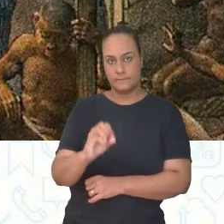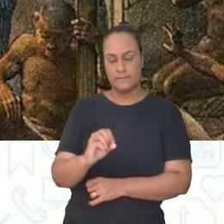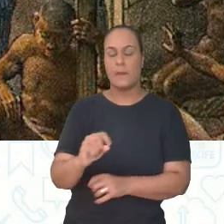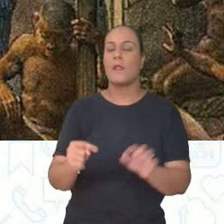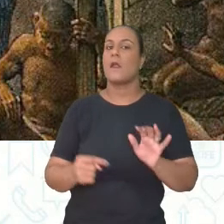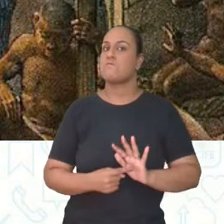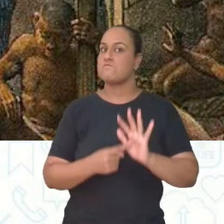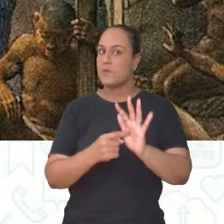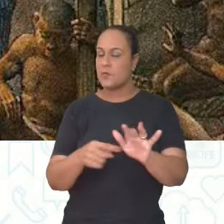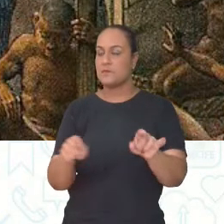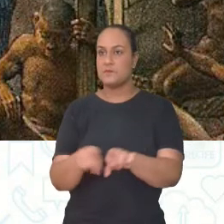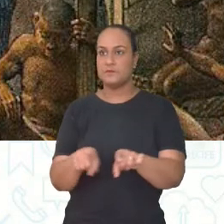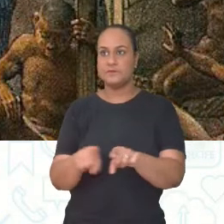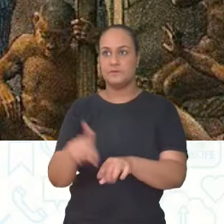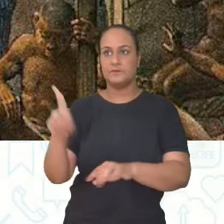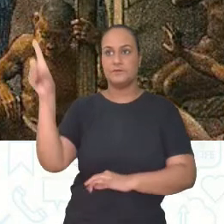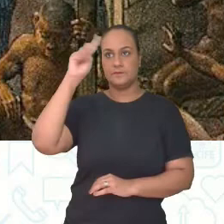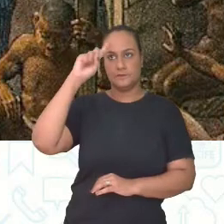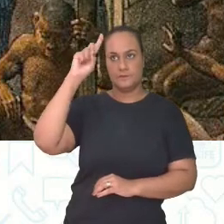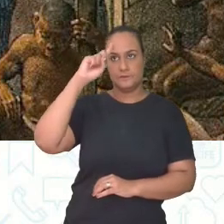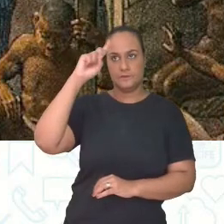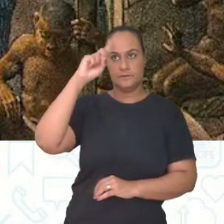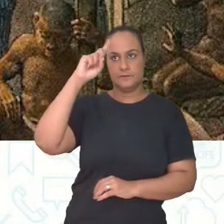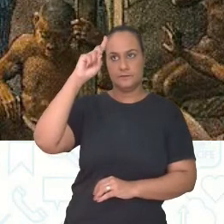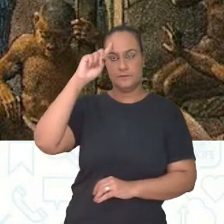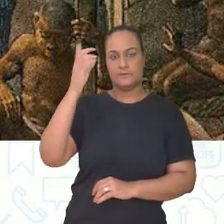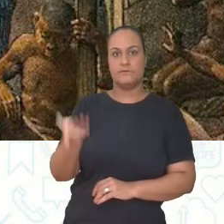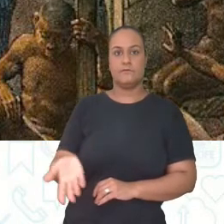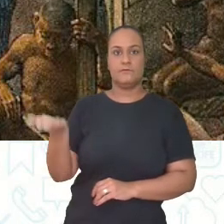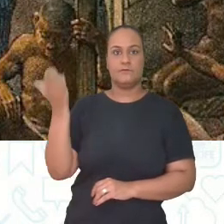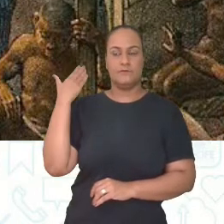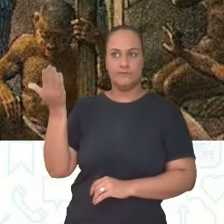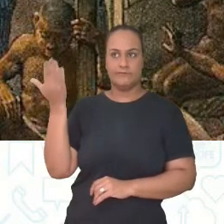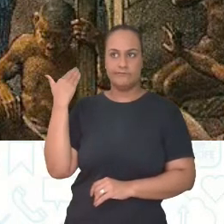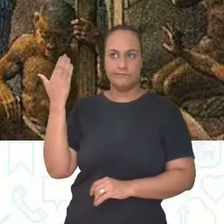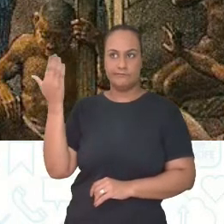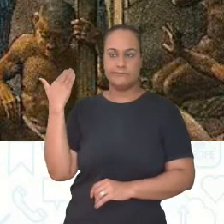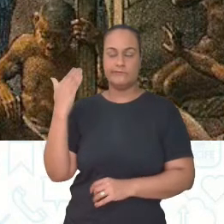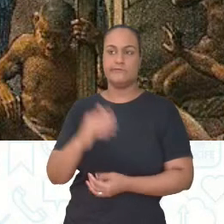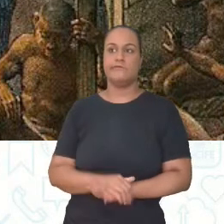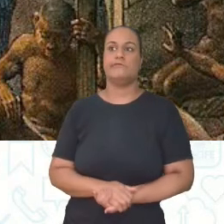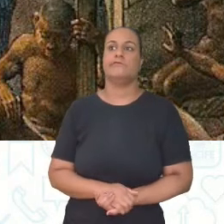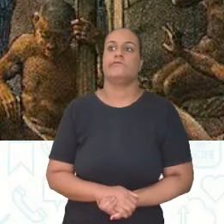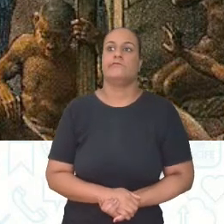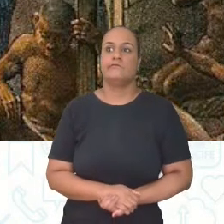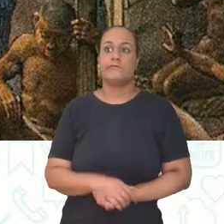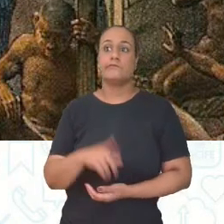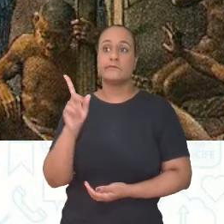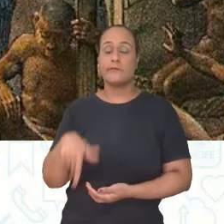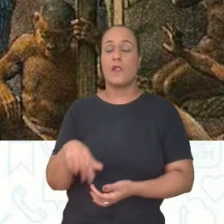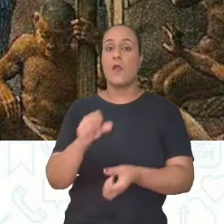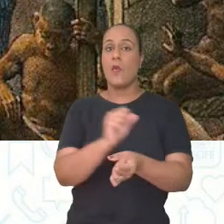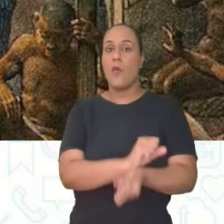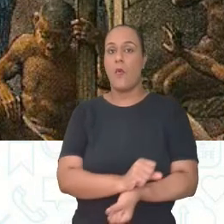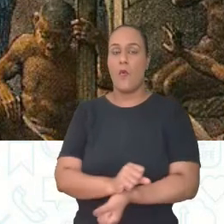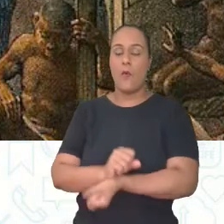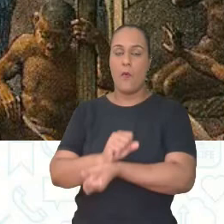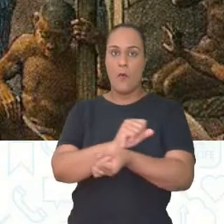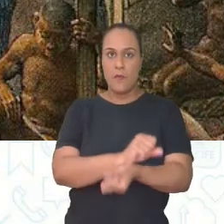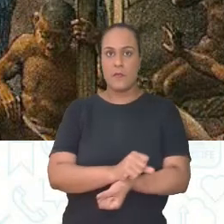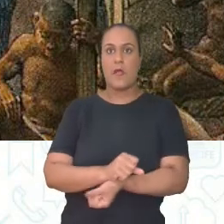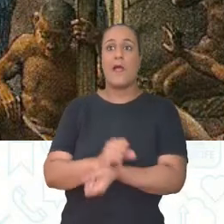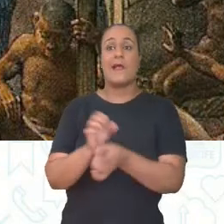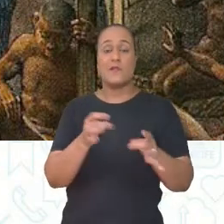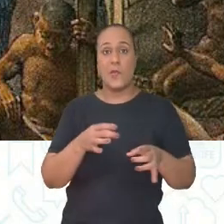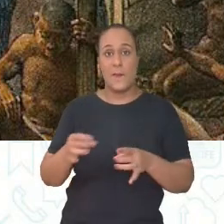aí, faz esse resgate do nosso passado brasileiro, e essa daí é o tráfico de escravos, né?